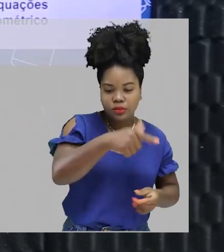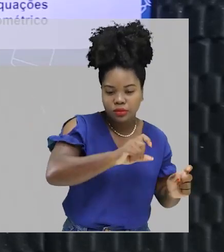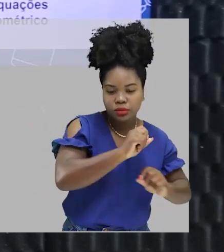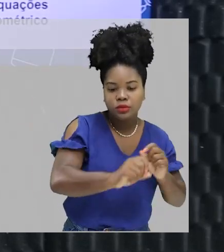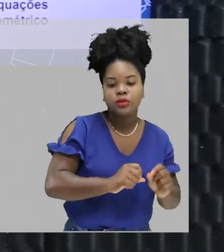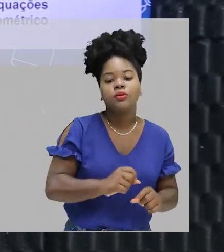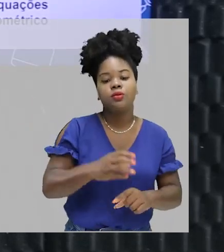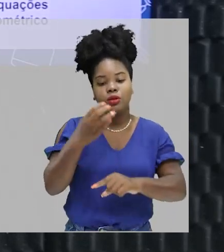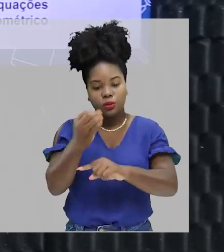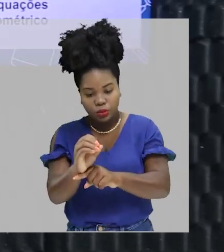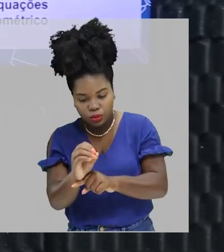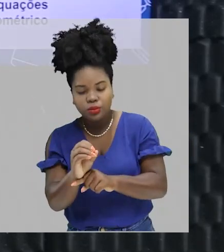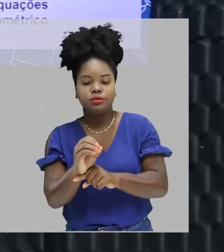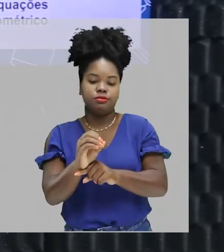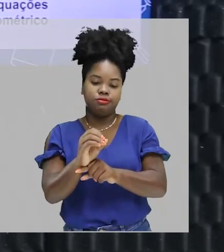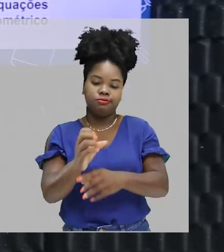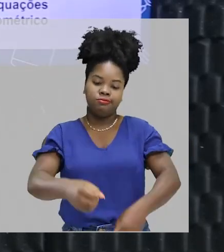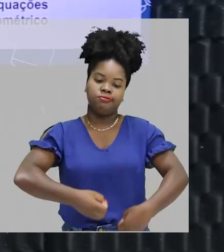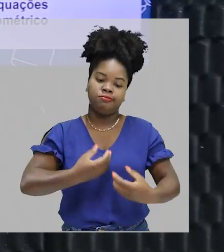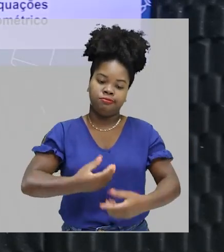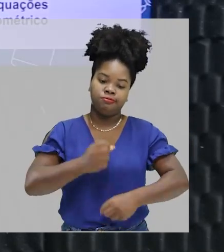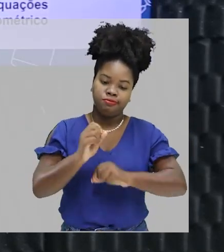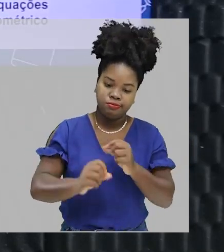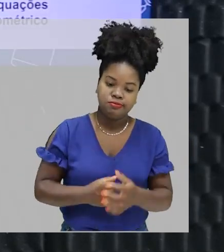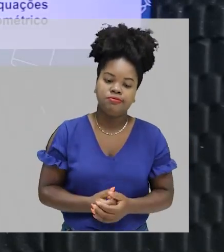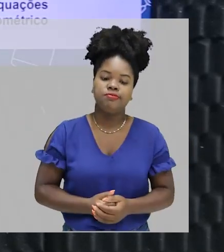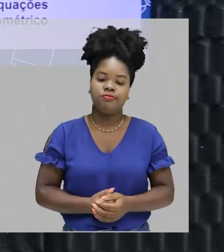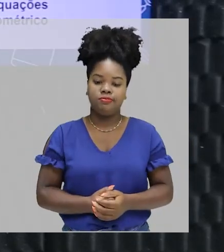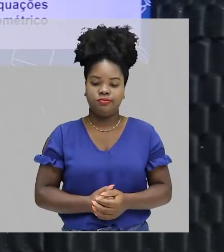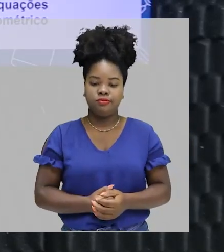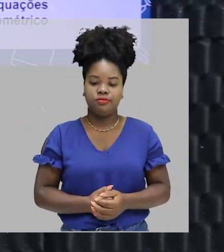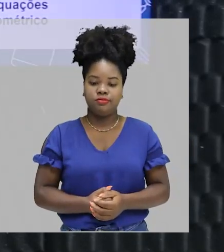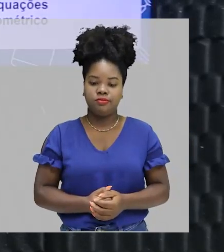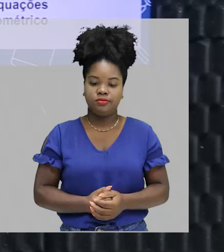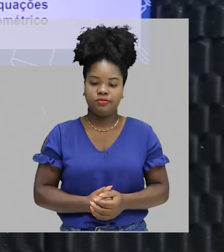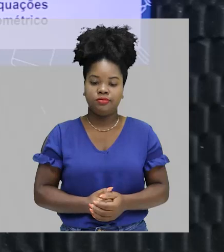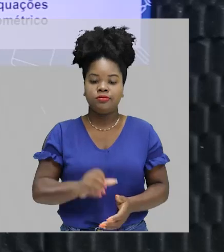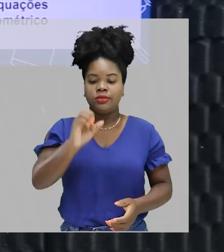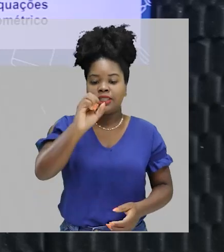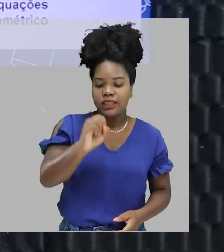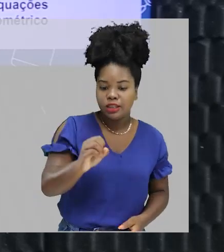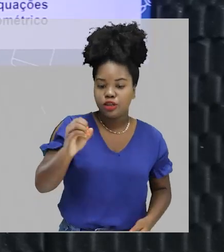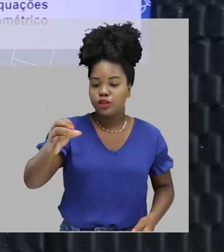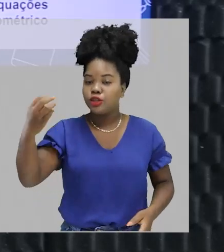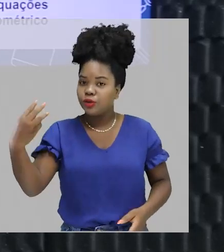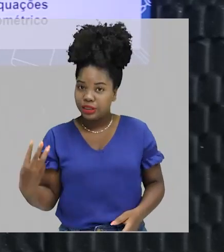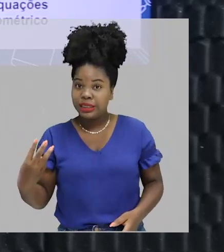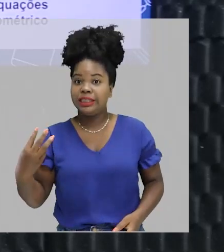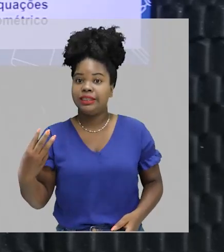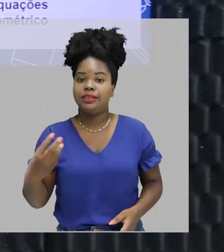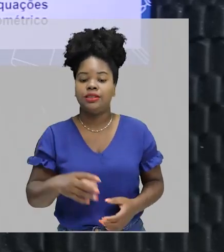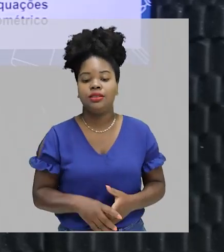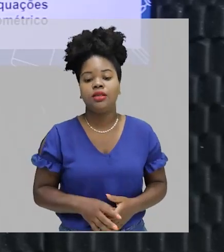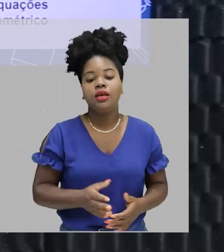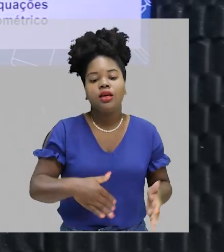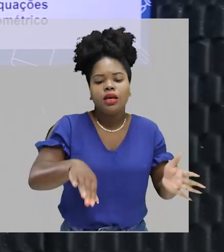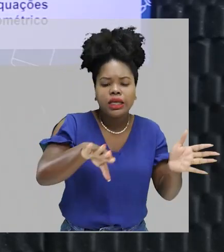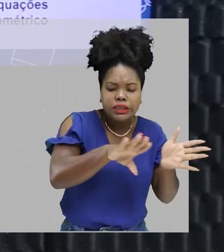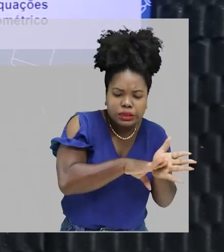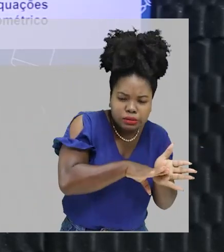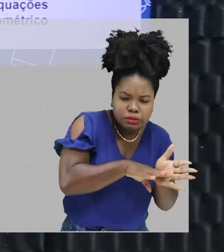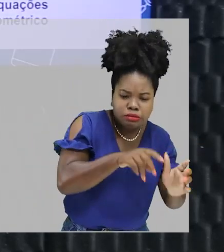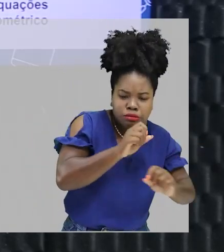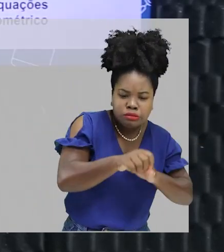gás oxigênio, produzindo, então, o trióxido de enxofre, o SO3. E, então,